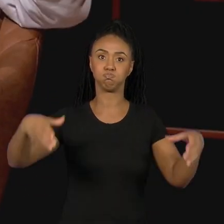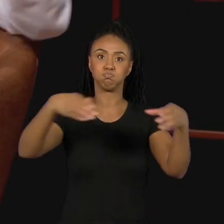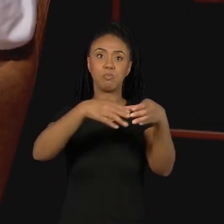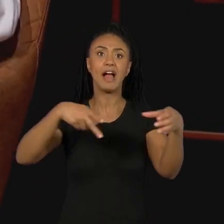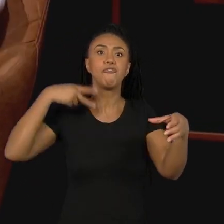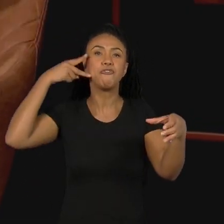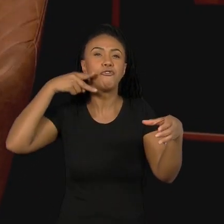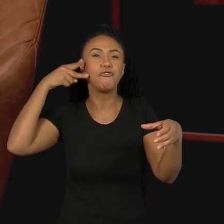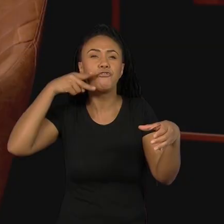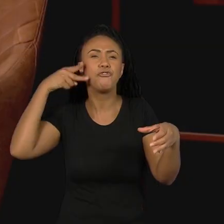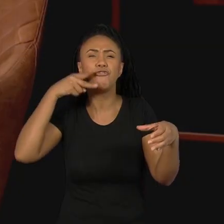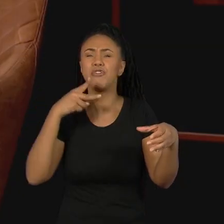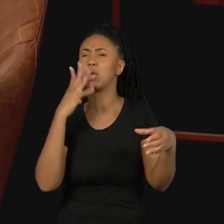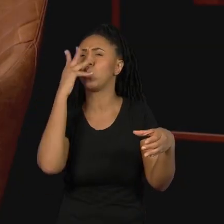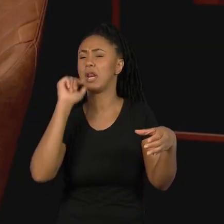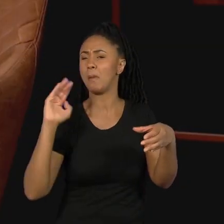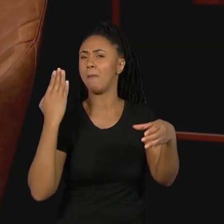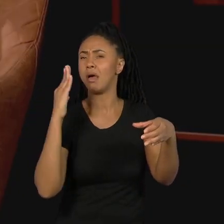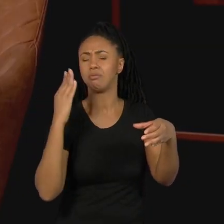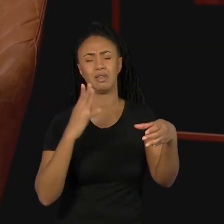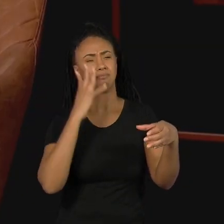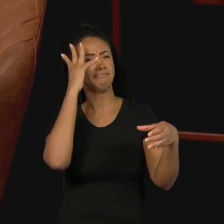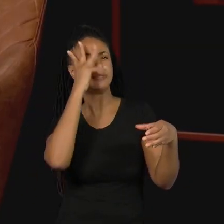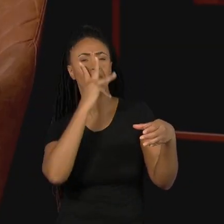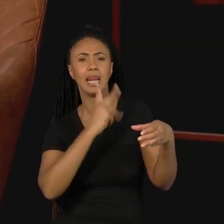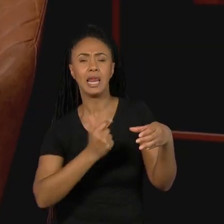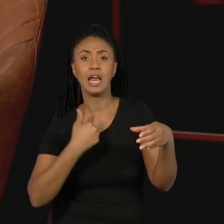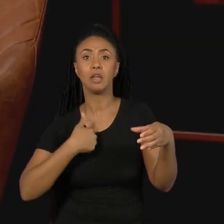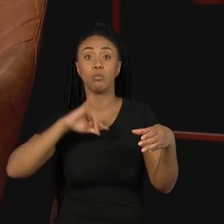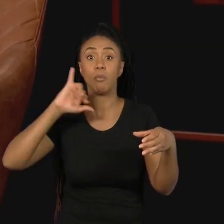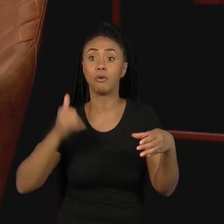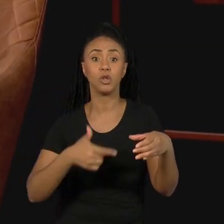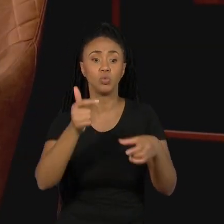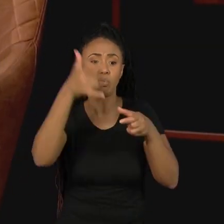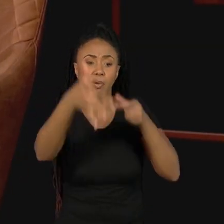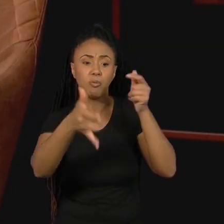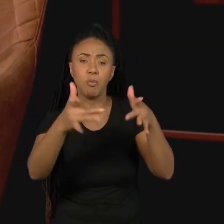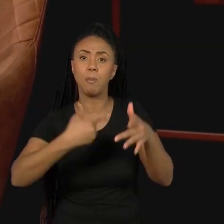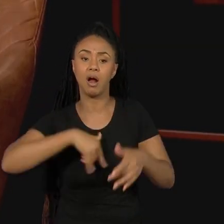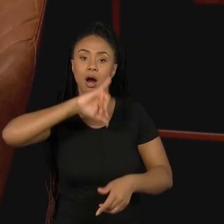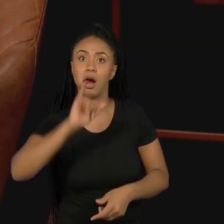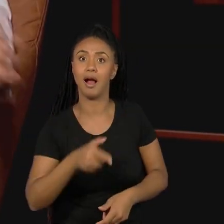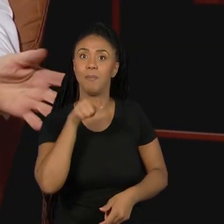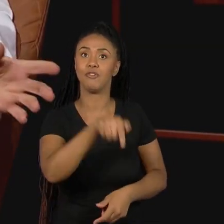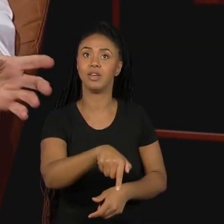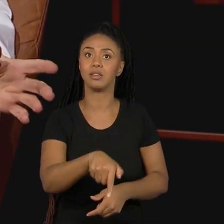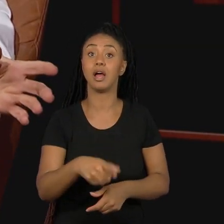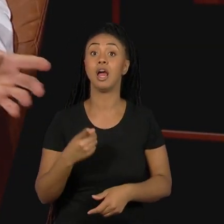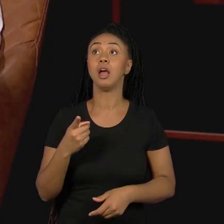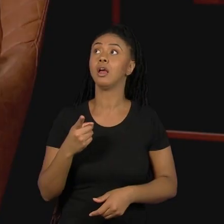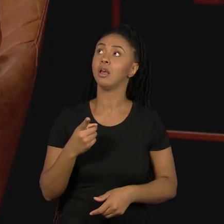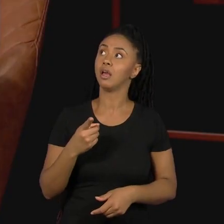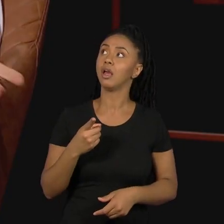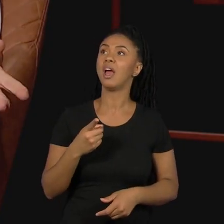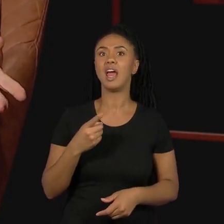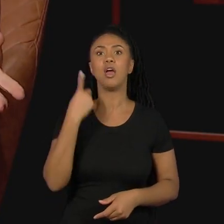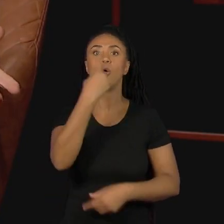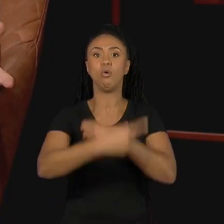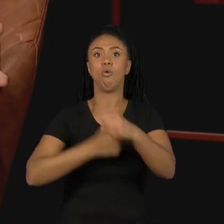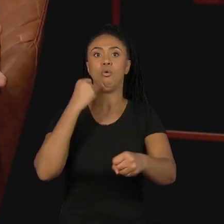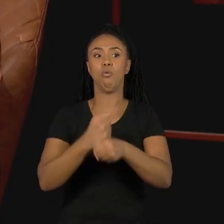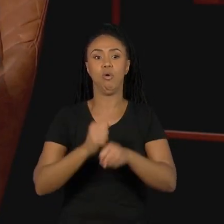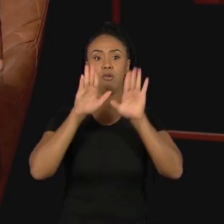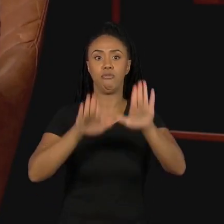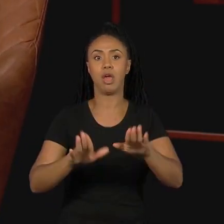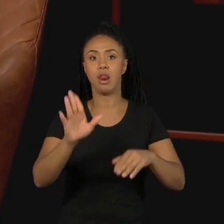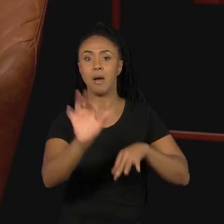400 anos, de carvalho, de 10 centímetros, jogados fora. Então eu fiz 12 meses lá para o restaurante. E